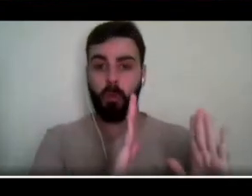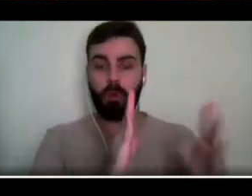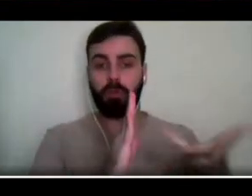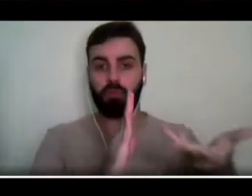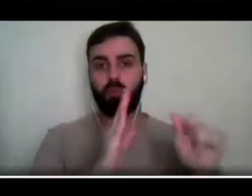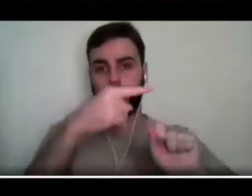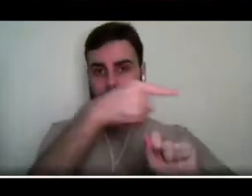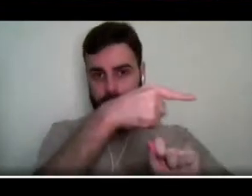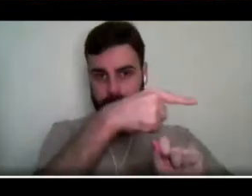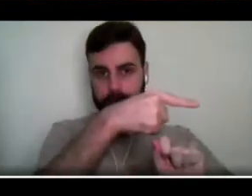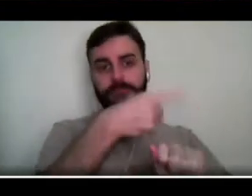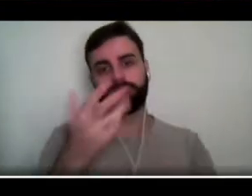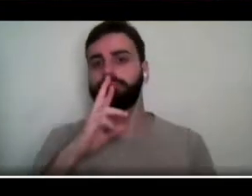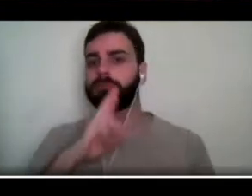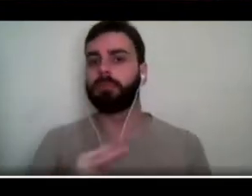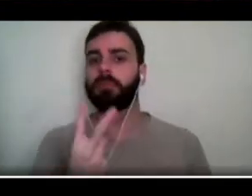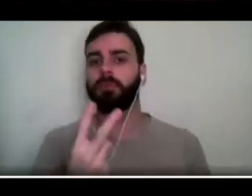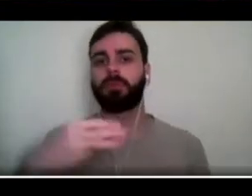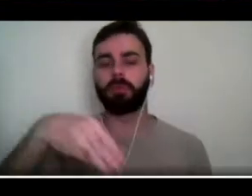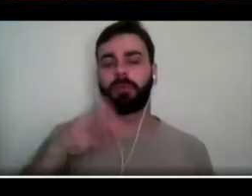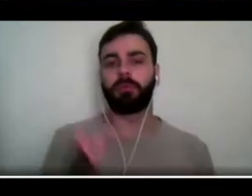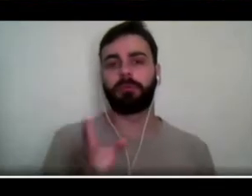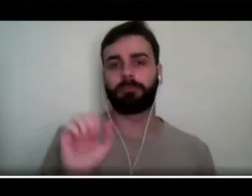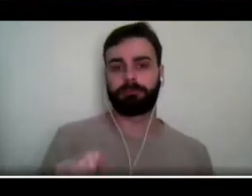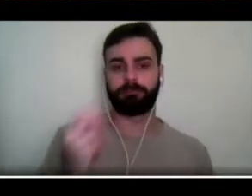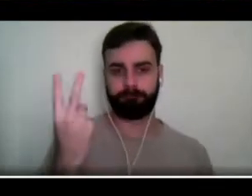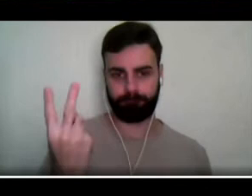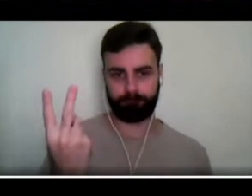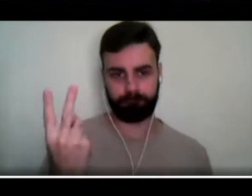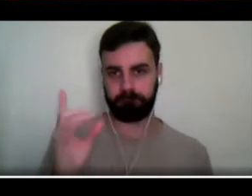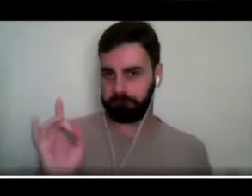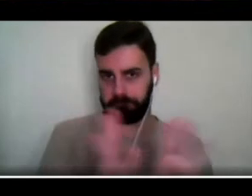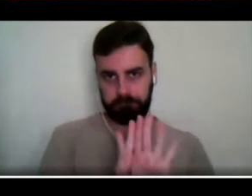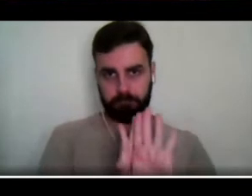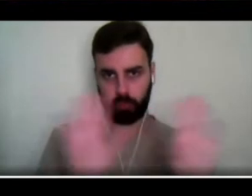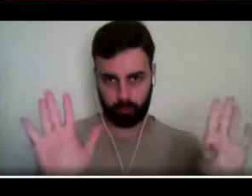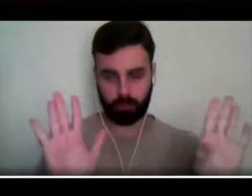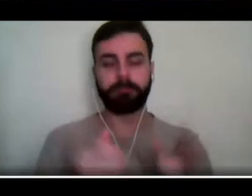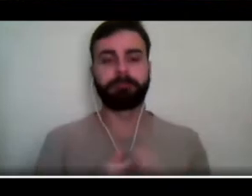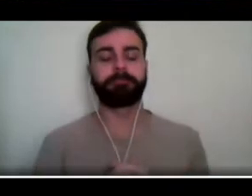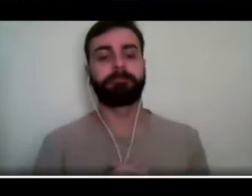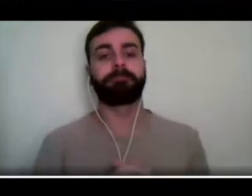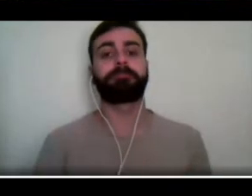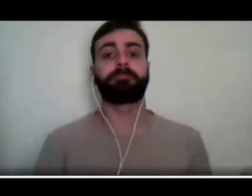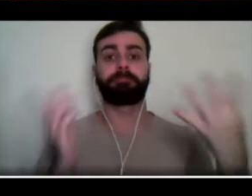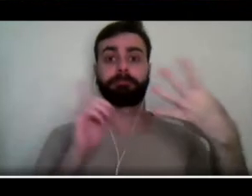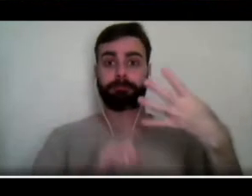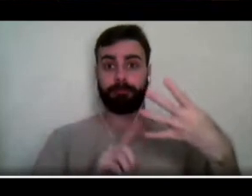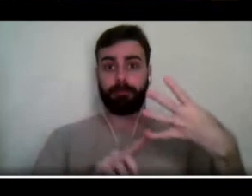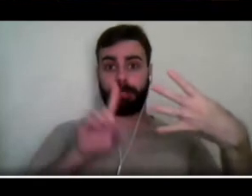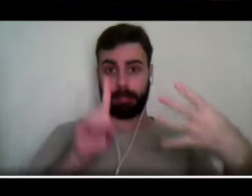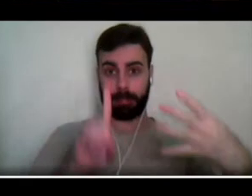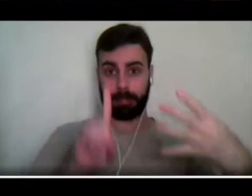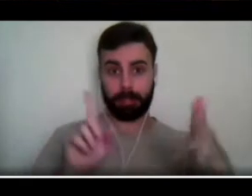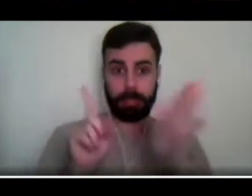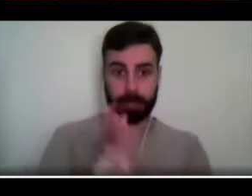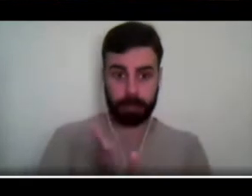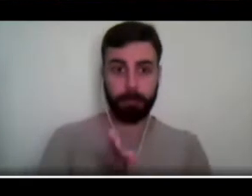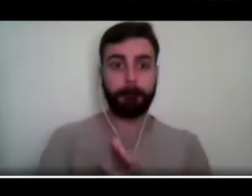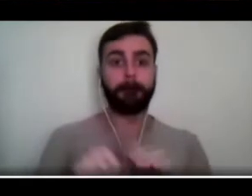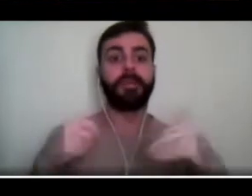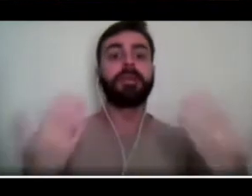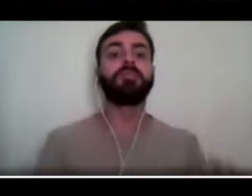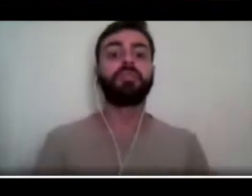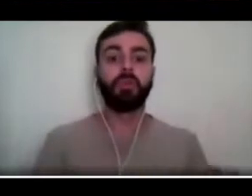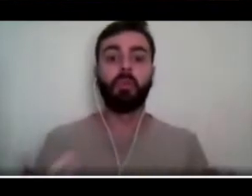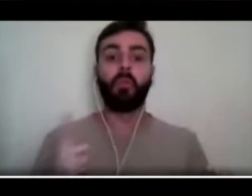ao quadrado. Ele pediu o módulo, tá? E na letra D, ele pede o módulo da componente da aceleração que é